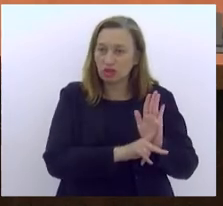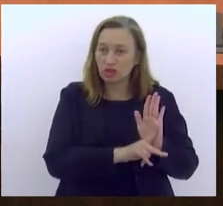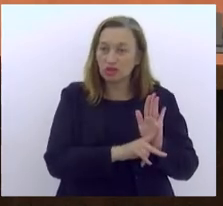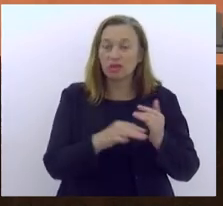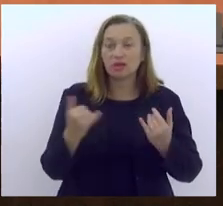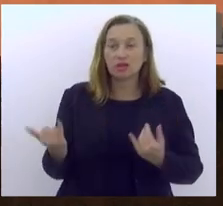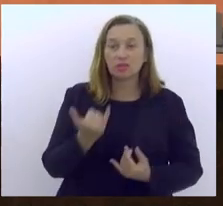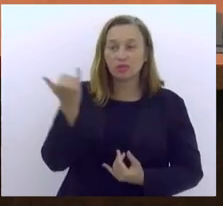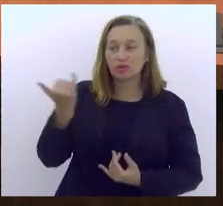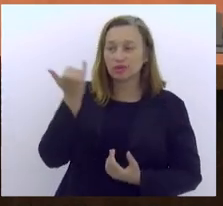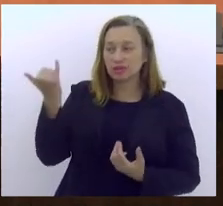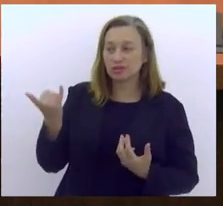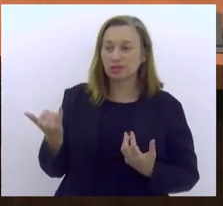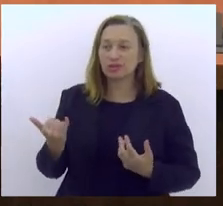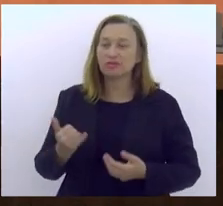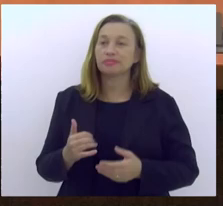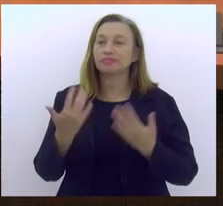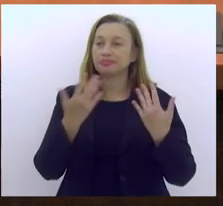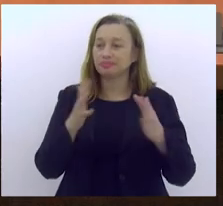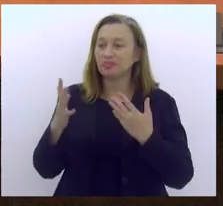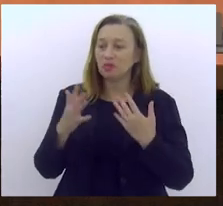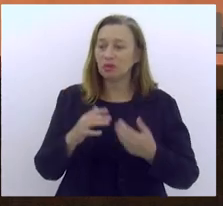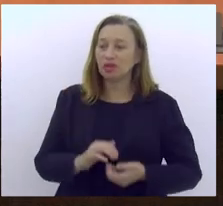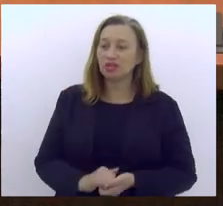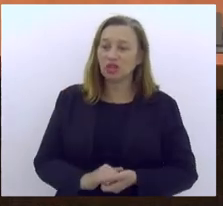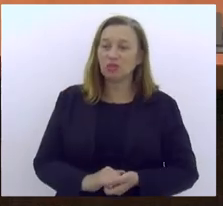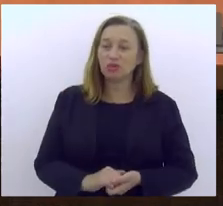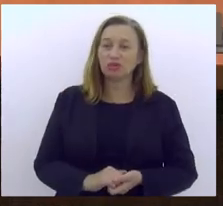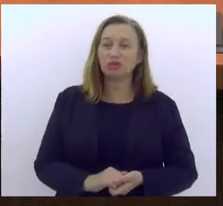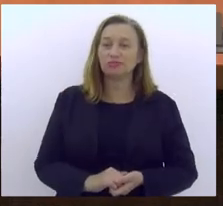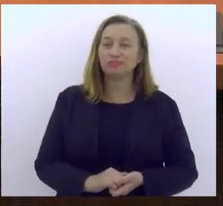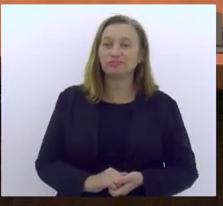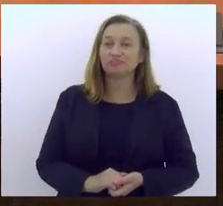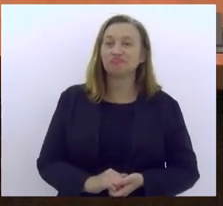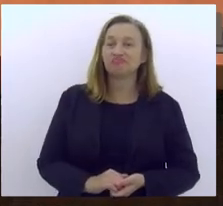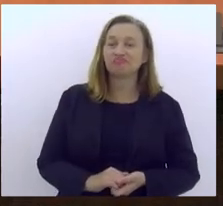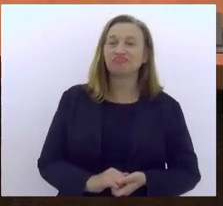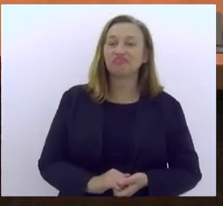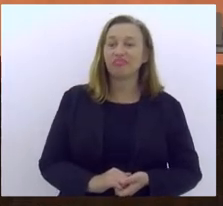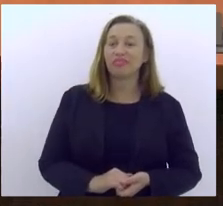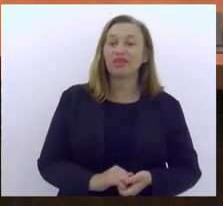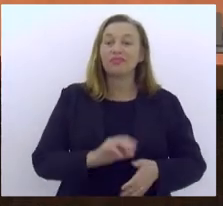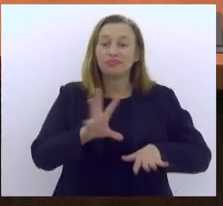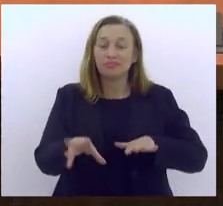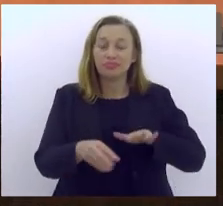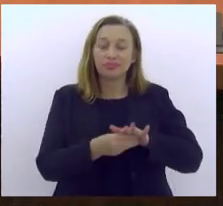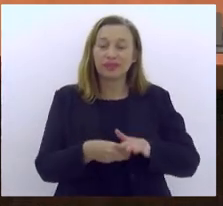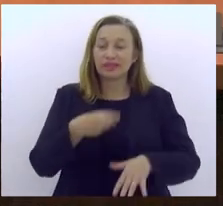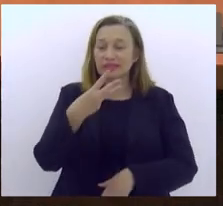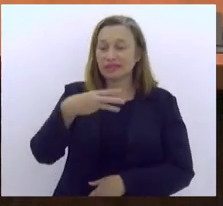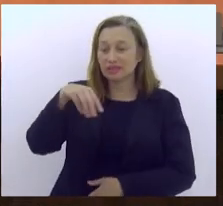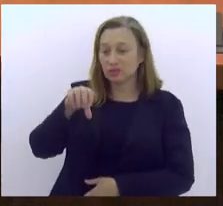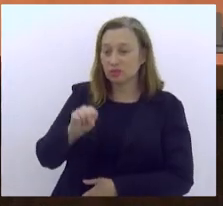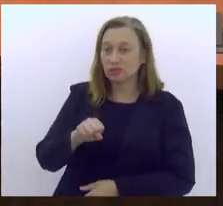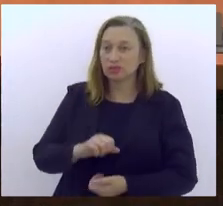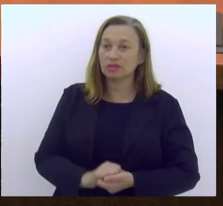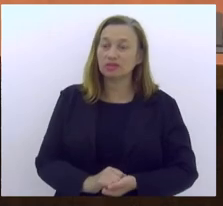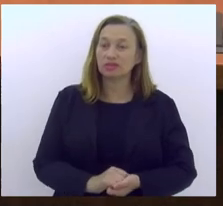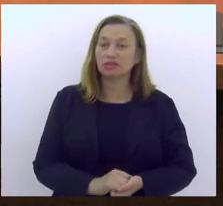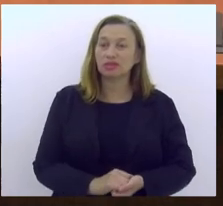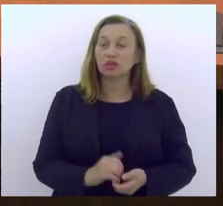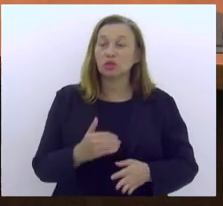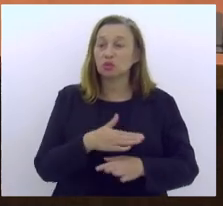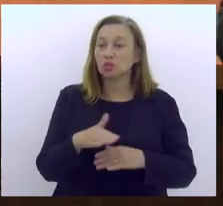que ser aprovado. Então, essa casa está de parabéns. O nosso destaque é uma emenda 38, que ela diz que